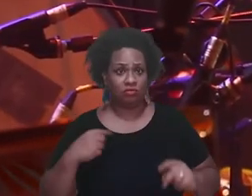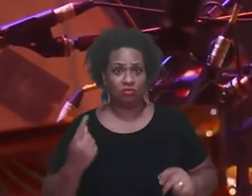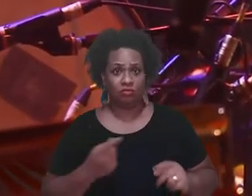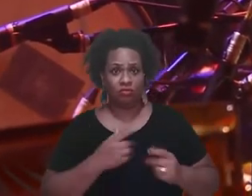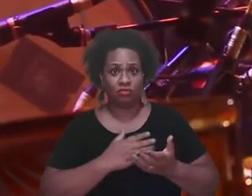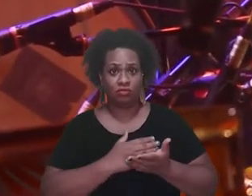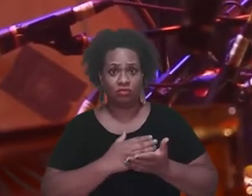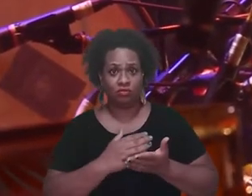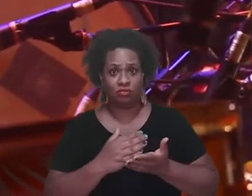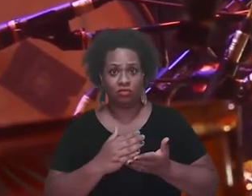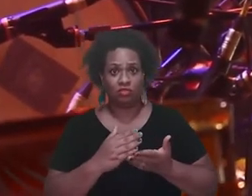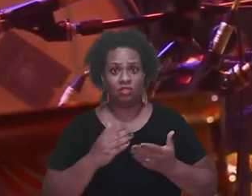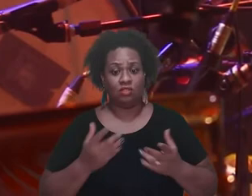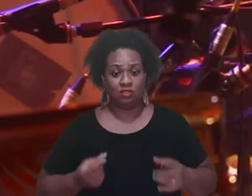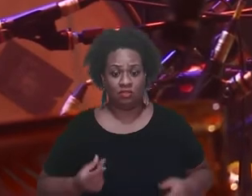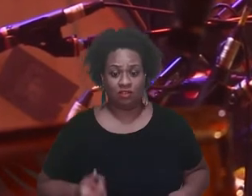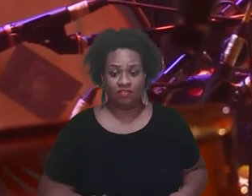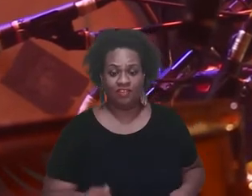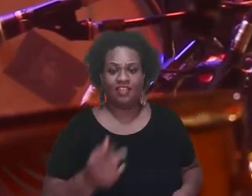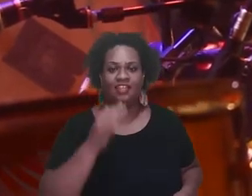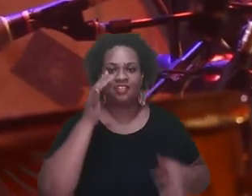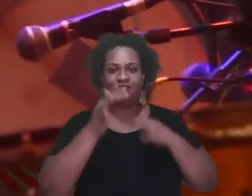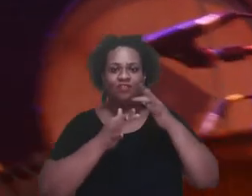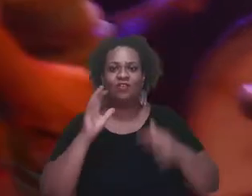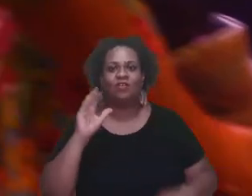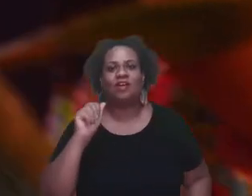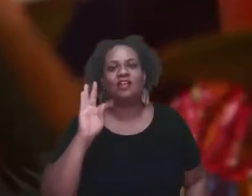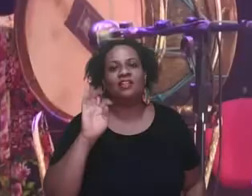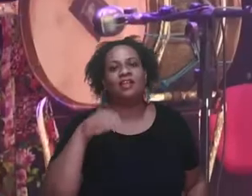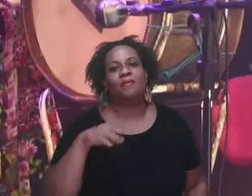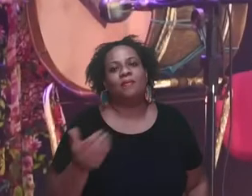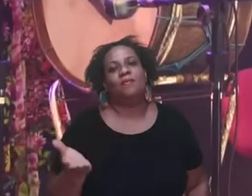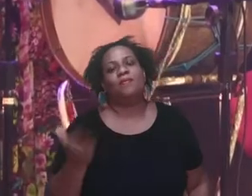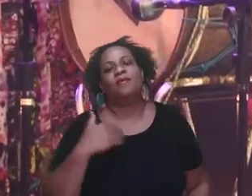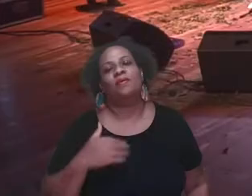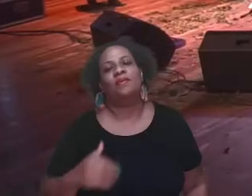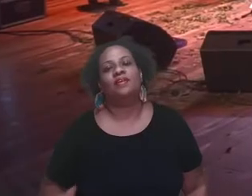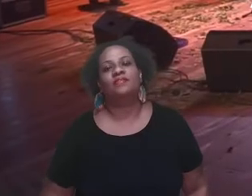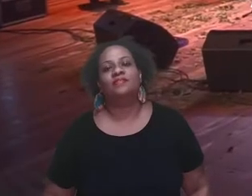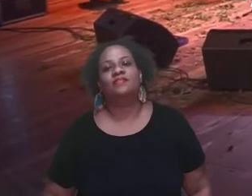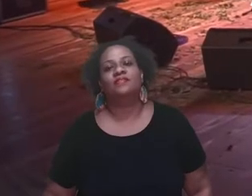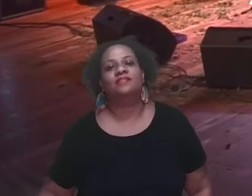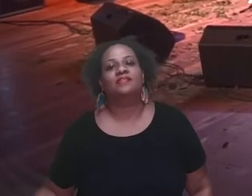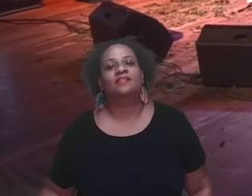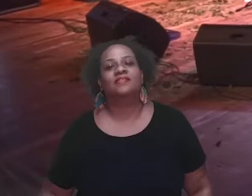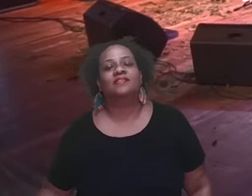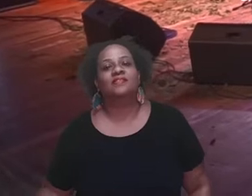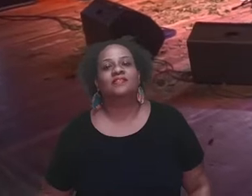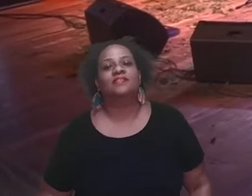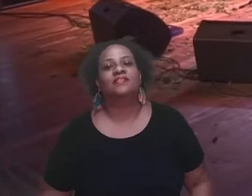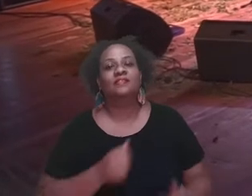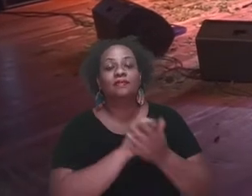começando flor de catemba então vida longa flor de catemba se embora o Maria o